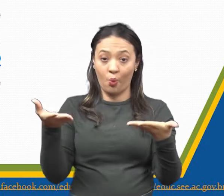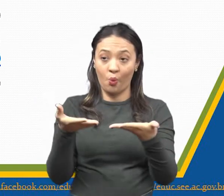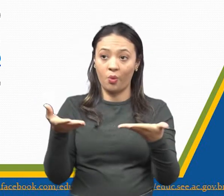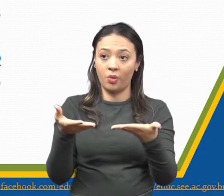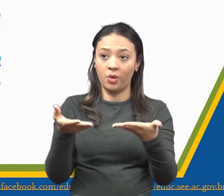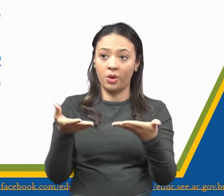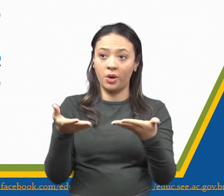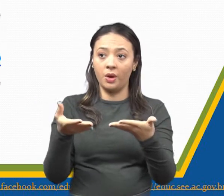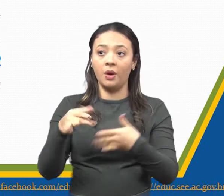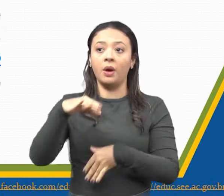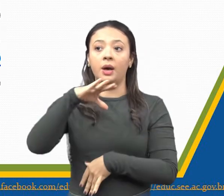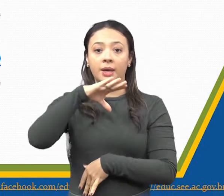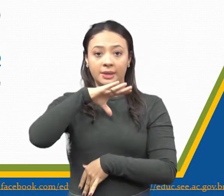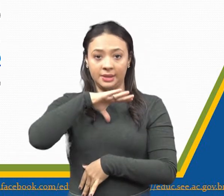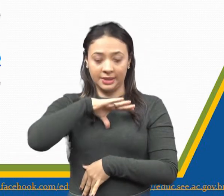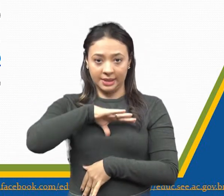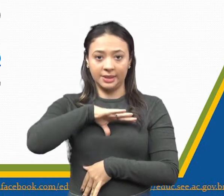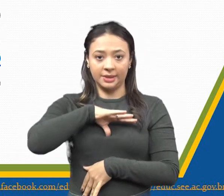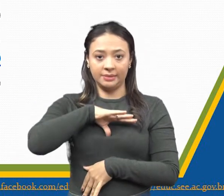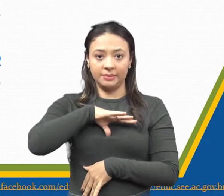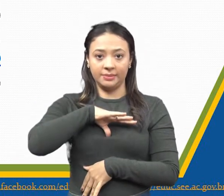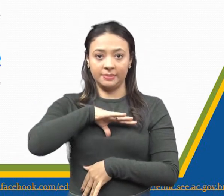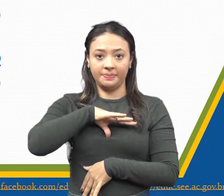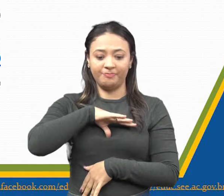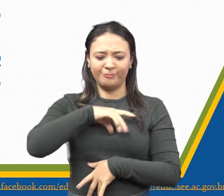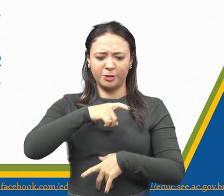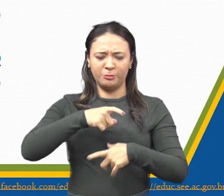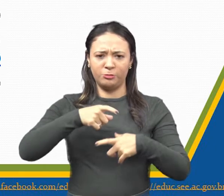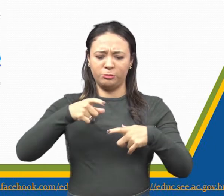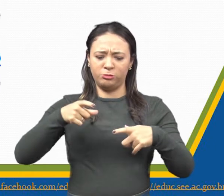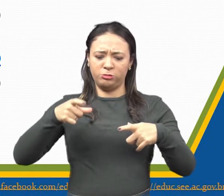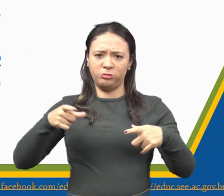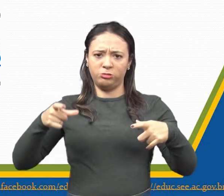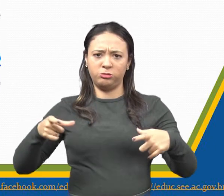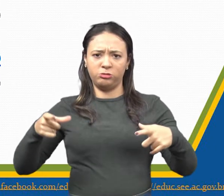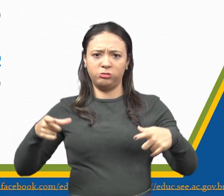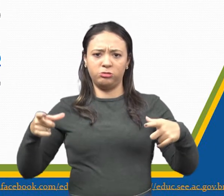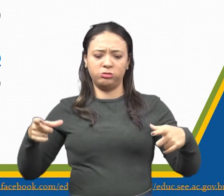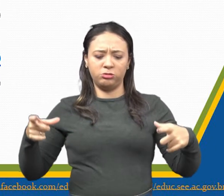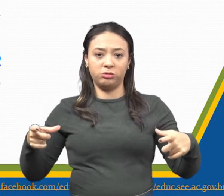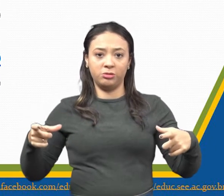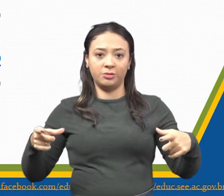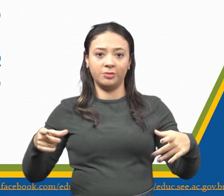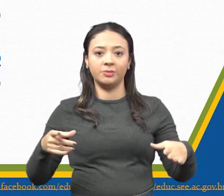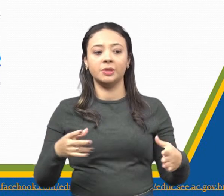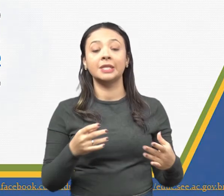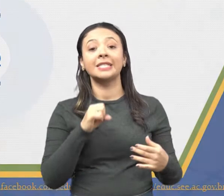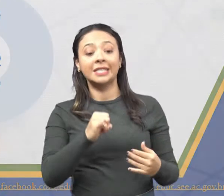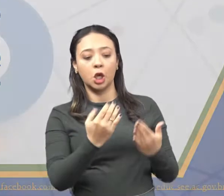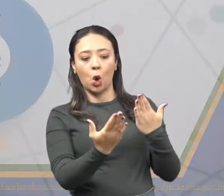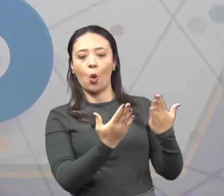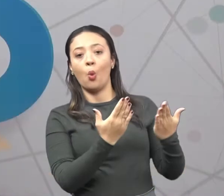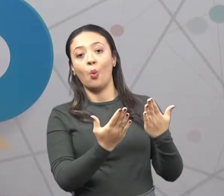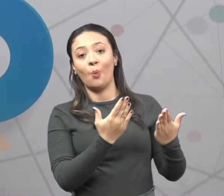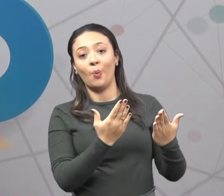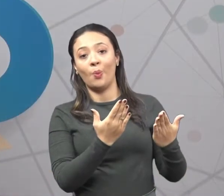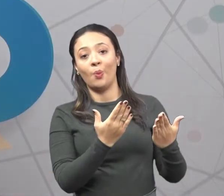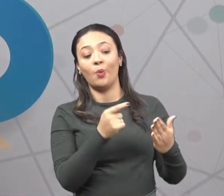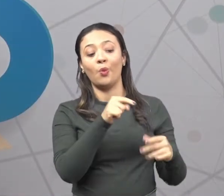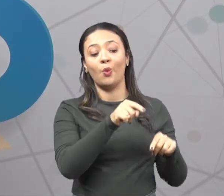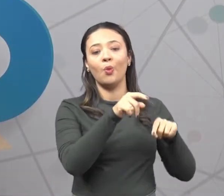Atualmente, a cidade vem sobrepondo-se ao campo. Então, vocês percebem